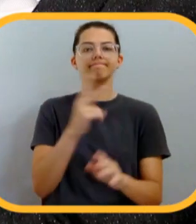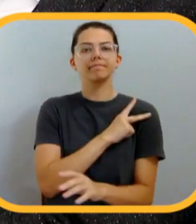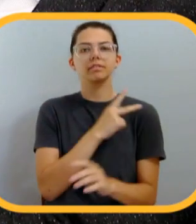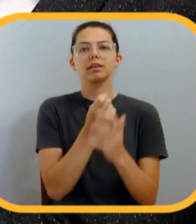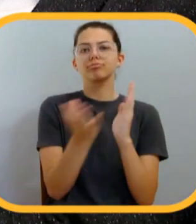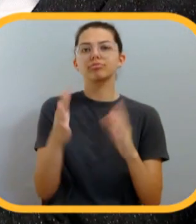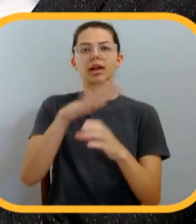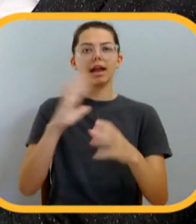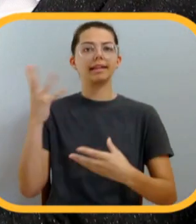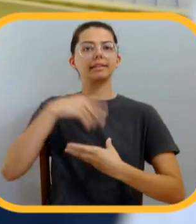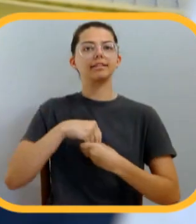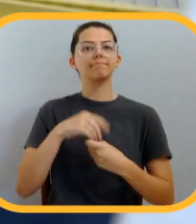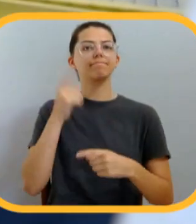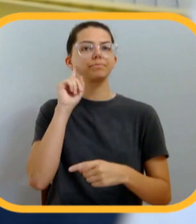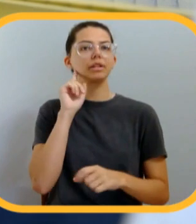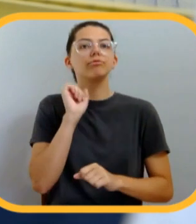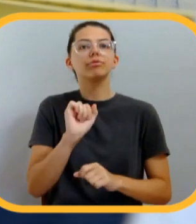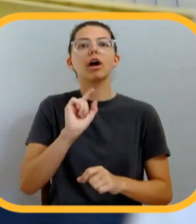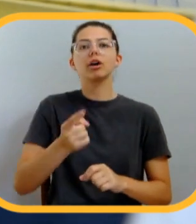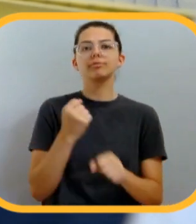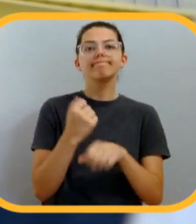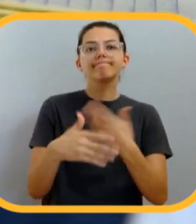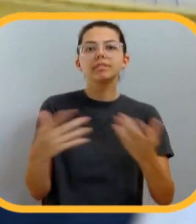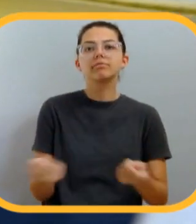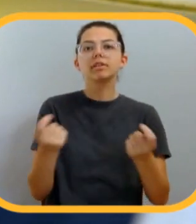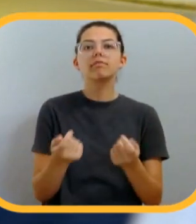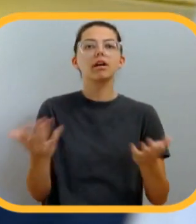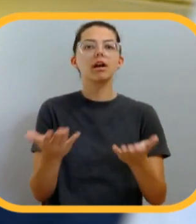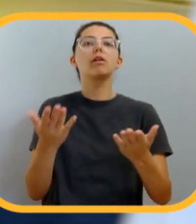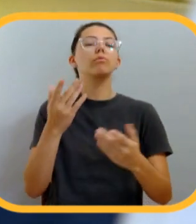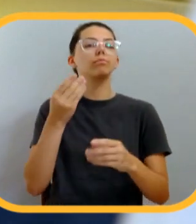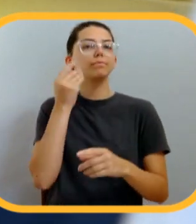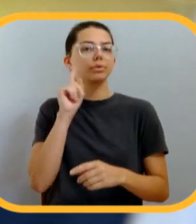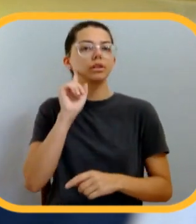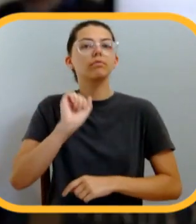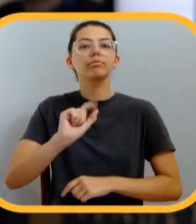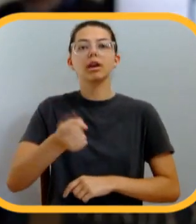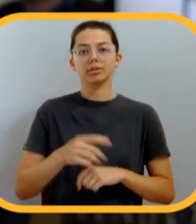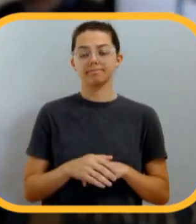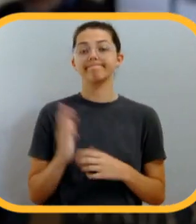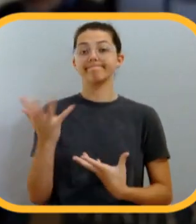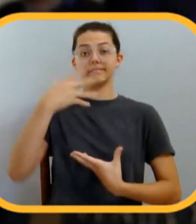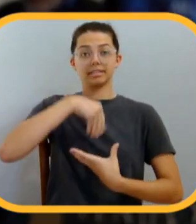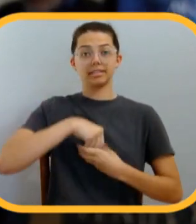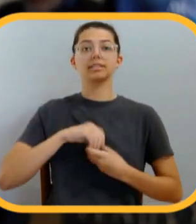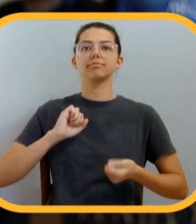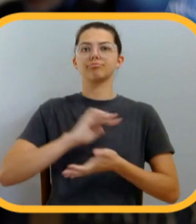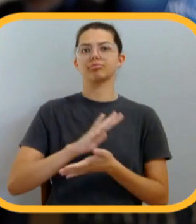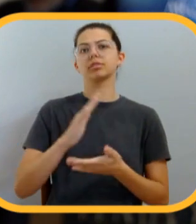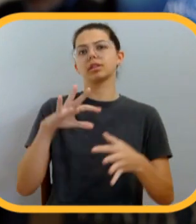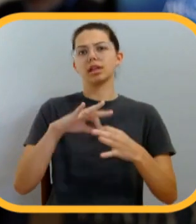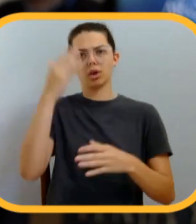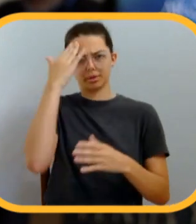nesta vertente da literacia? E qual é a importância de uma promoção ativa? A literacia mediática, como sabemos, diz respeito a um